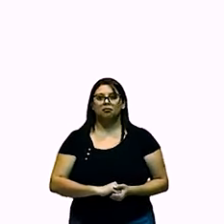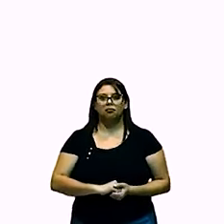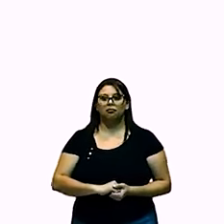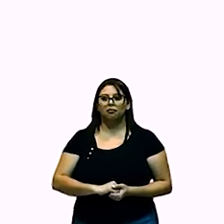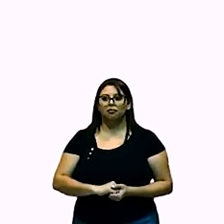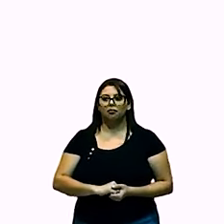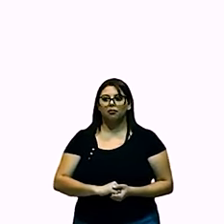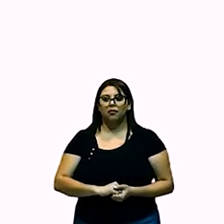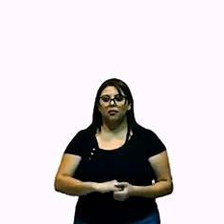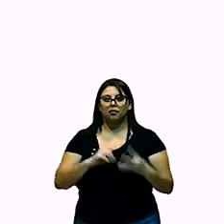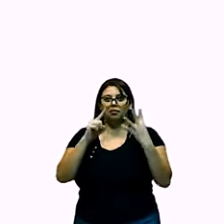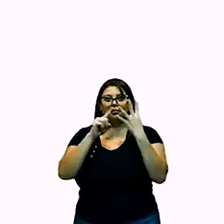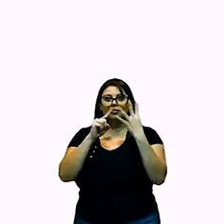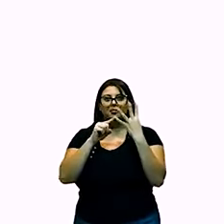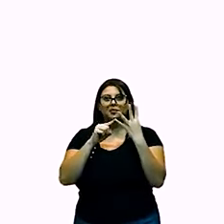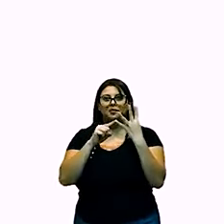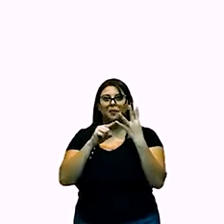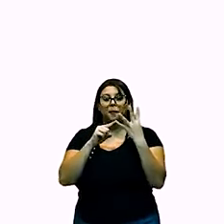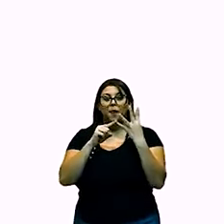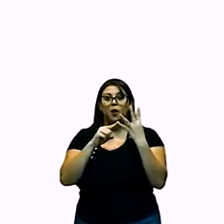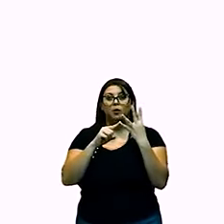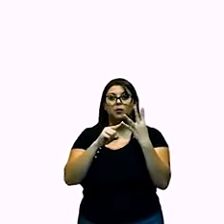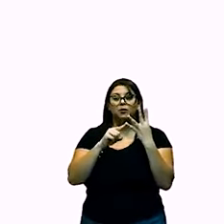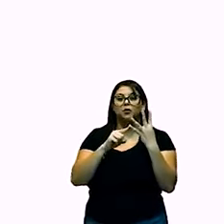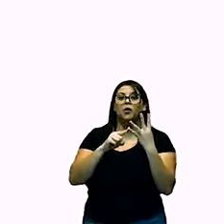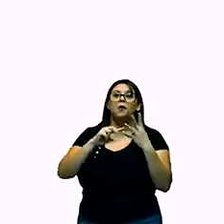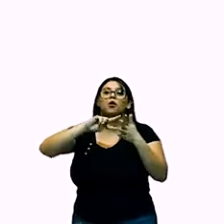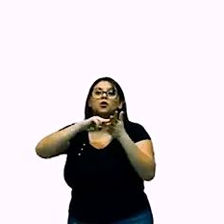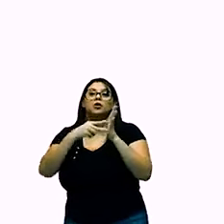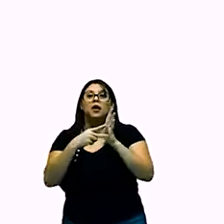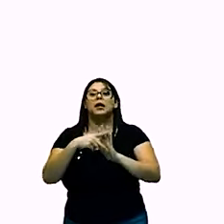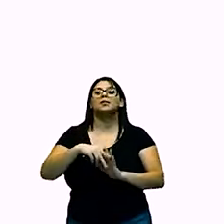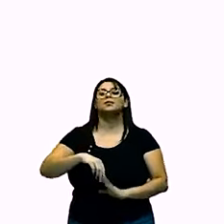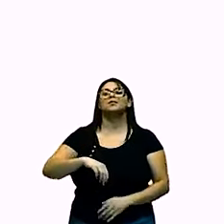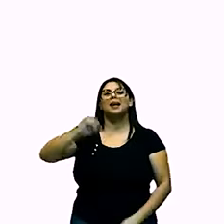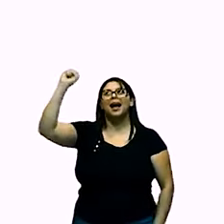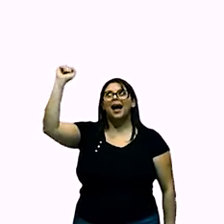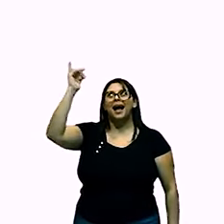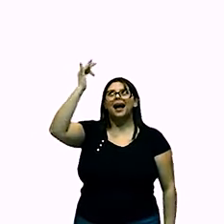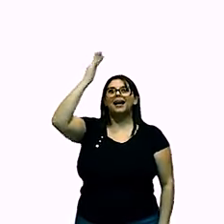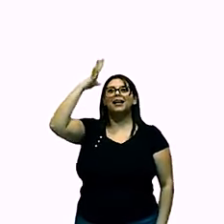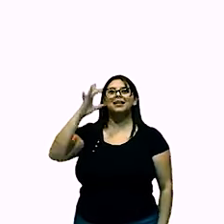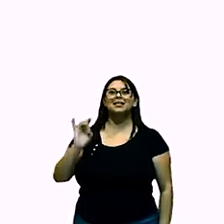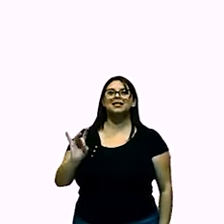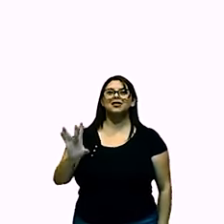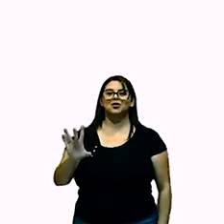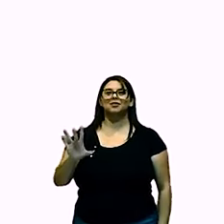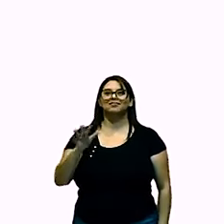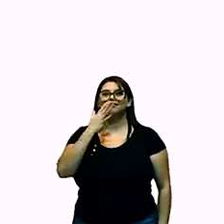o quarto pilar, somente a graça. Somente a graça. E somente a graça era contra o